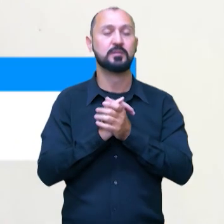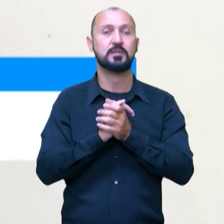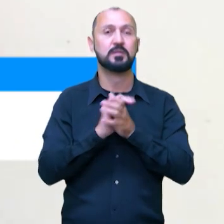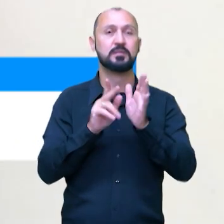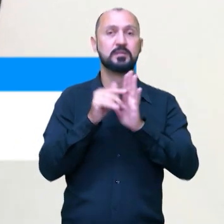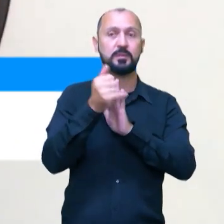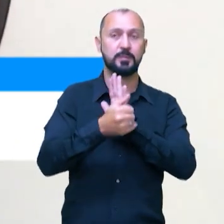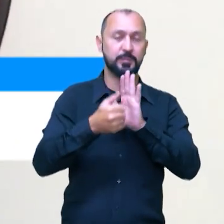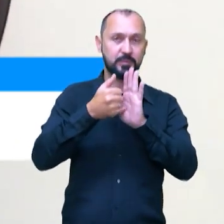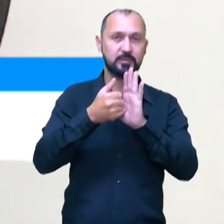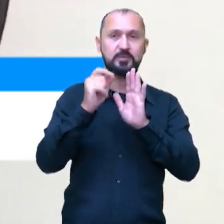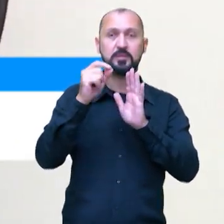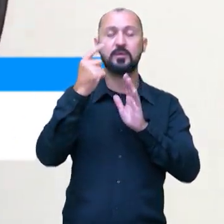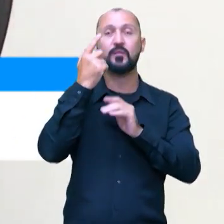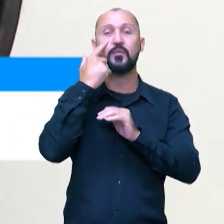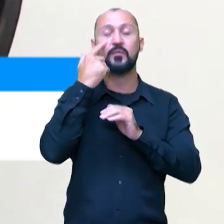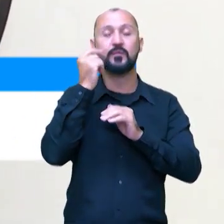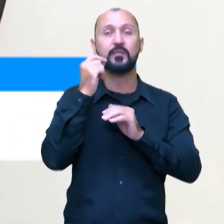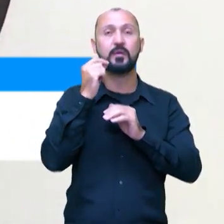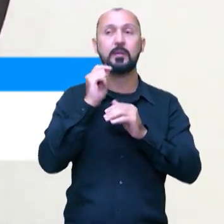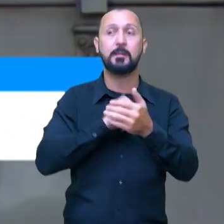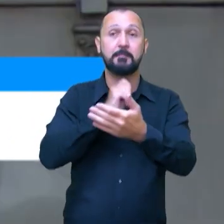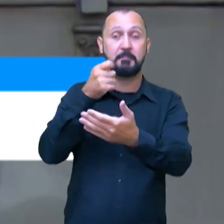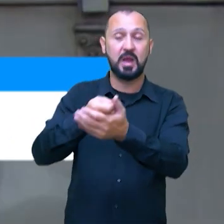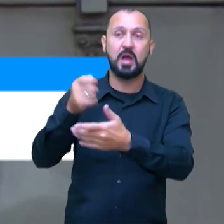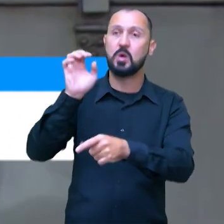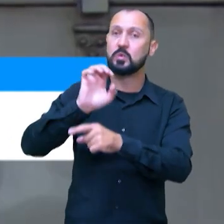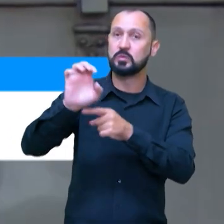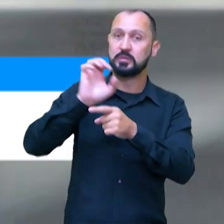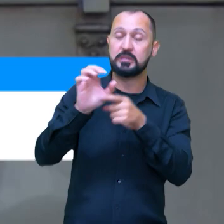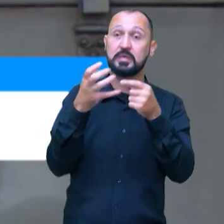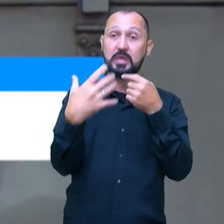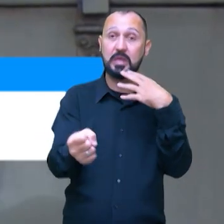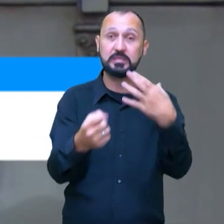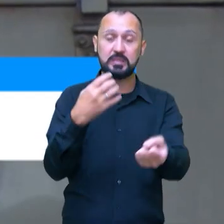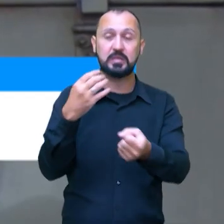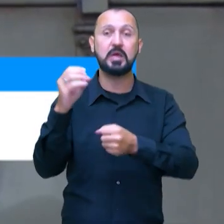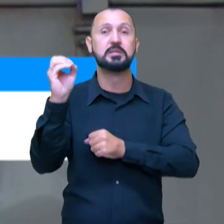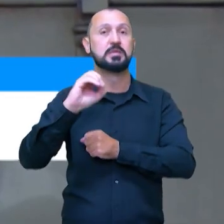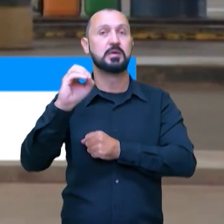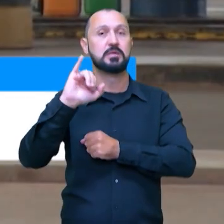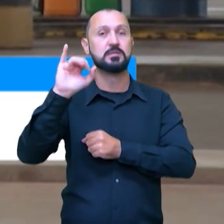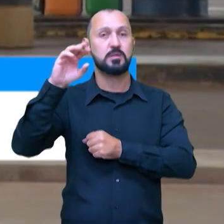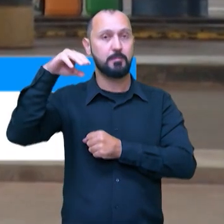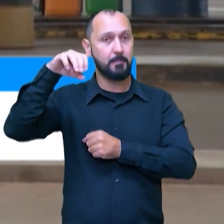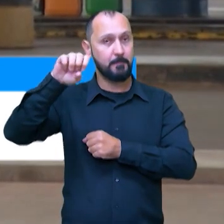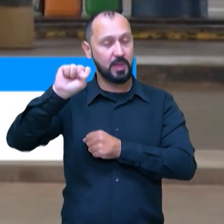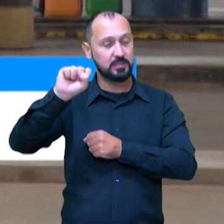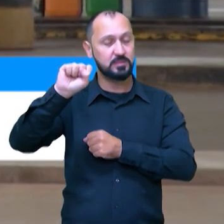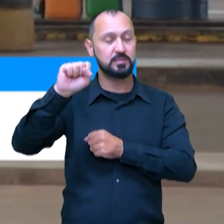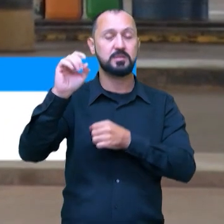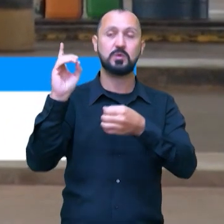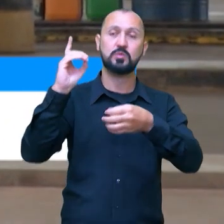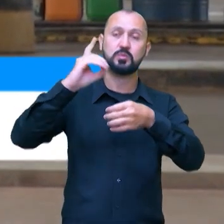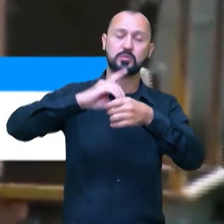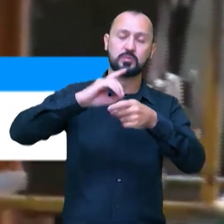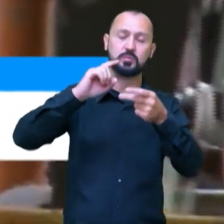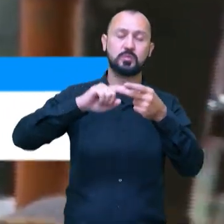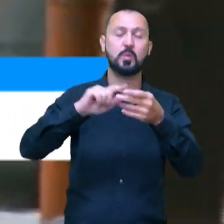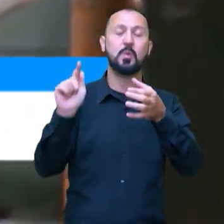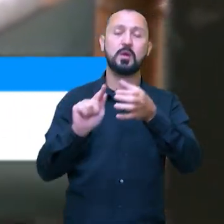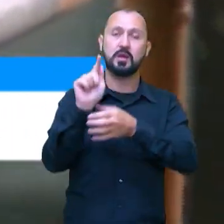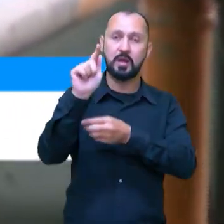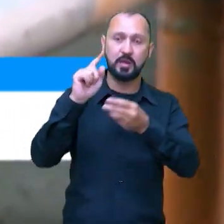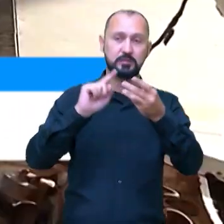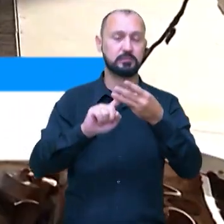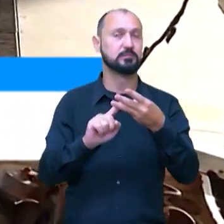governadores. Esse projeto em trâmite prevê compensar os estados que aceitarem zerar o ICMS sobre o diesel, gás